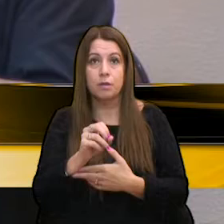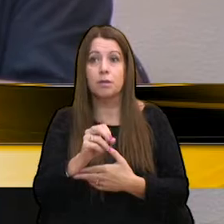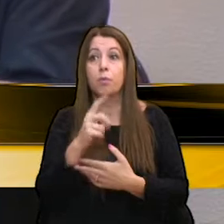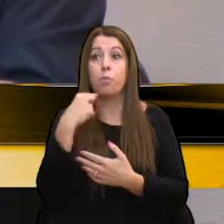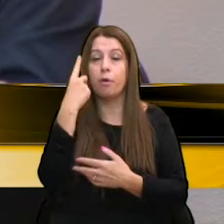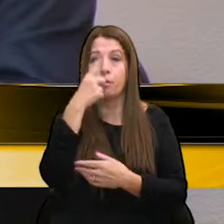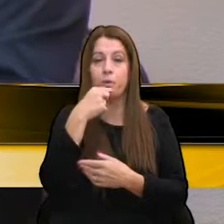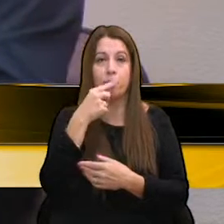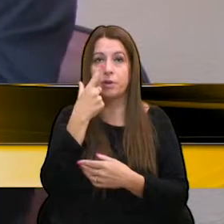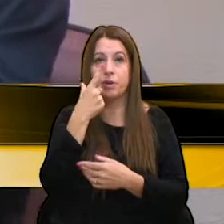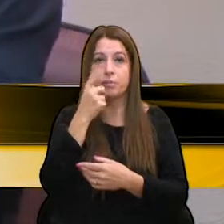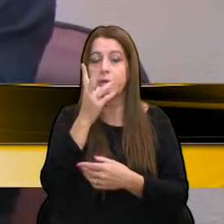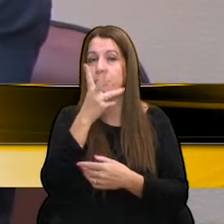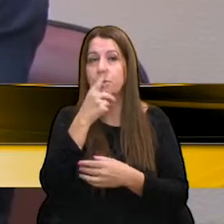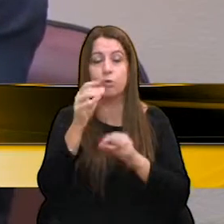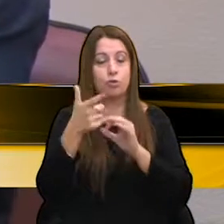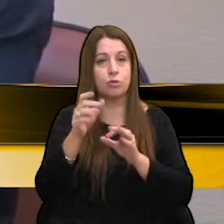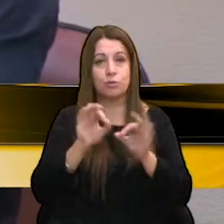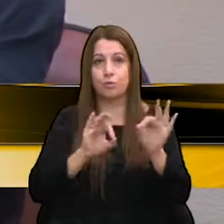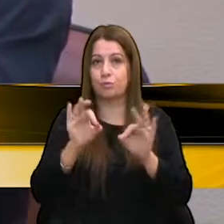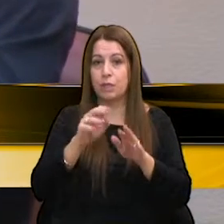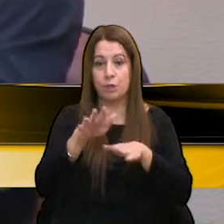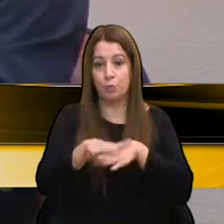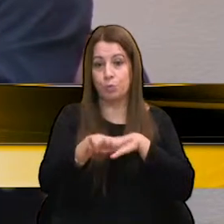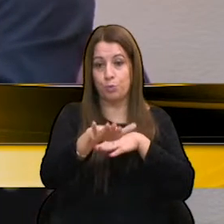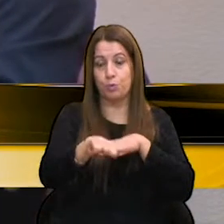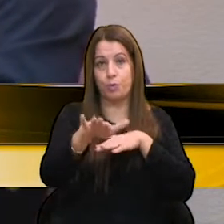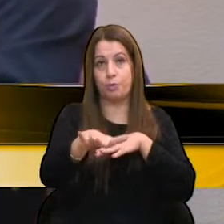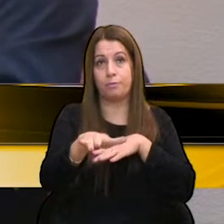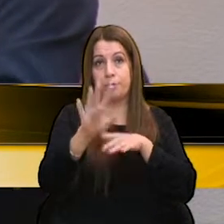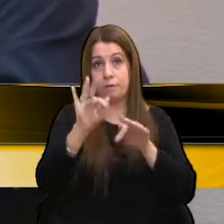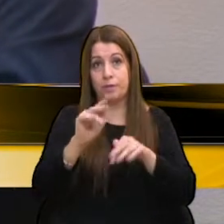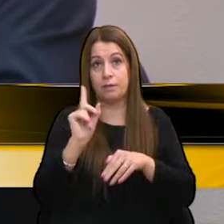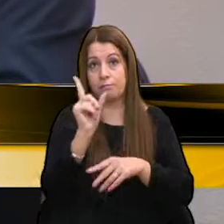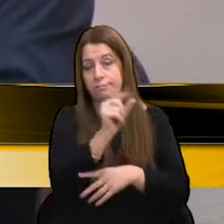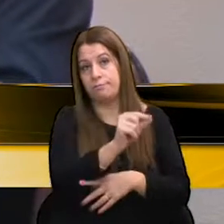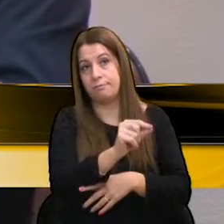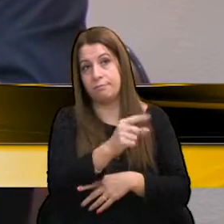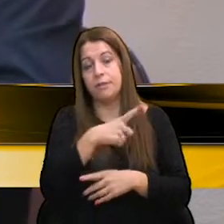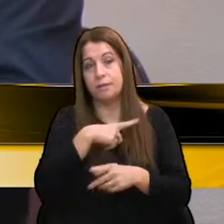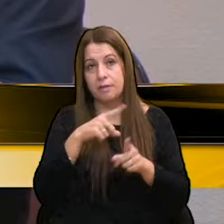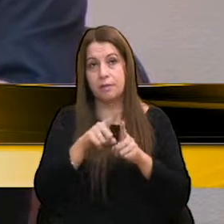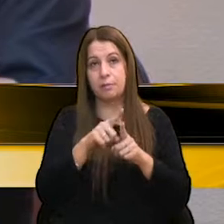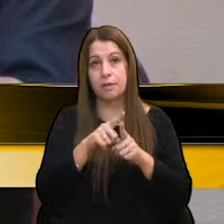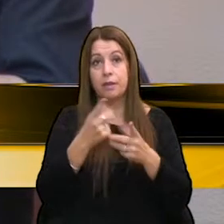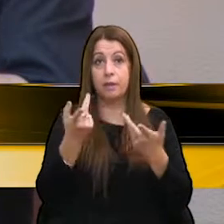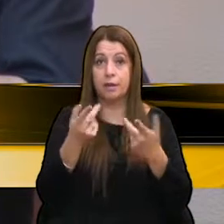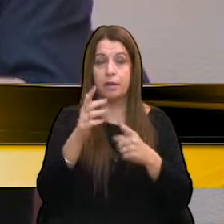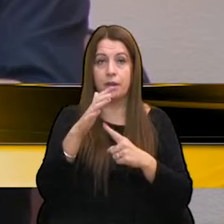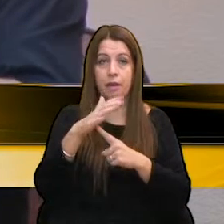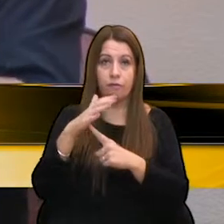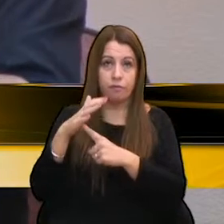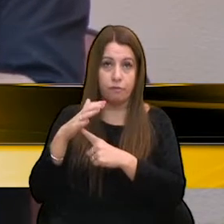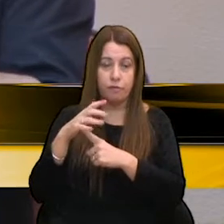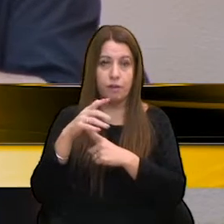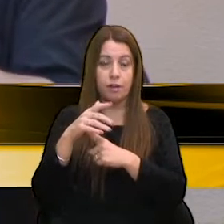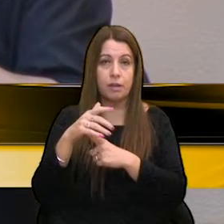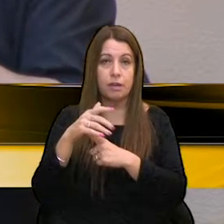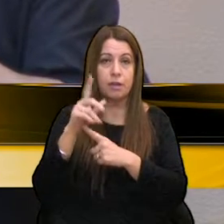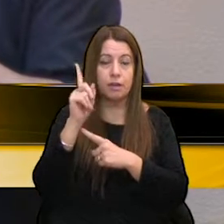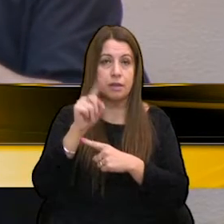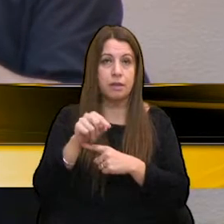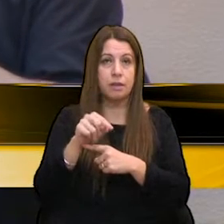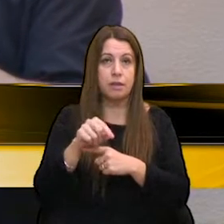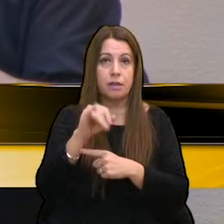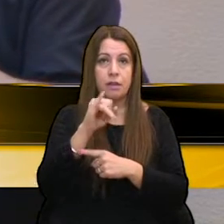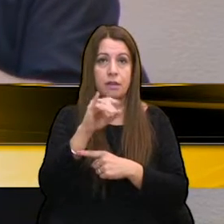poder sair, porque não havia uma organização do trânsito para a saída de lá, já que havia também a famosa feira, que agora é a feira tradicional de Caxias do